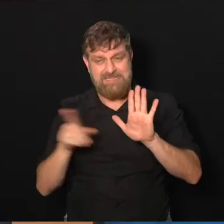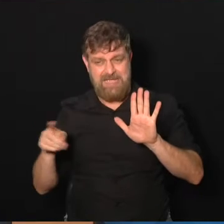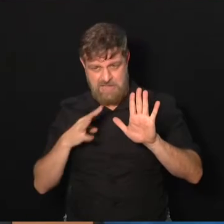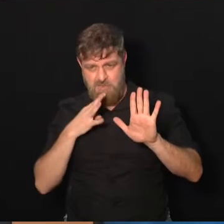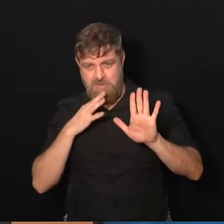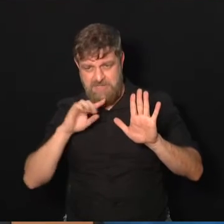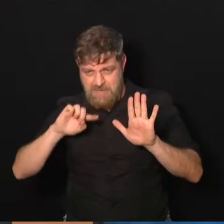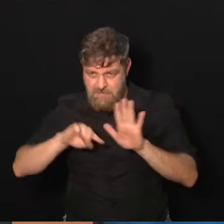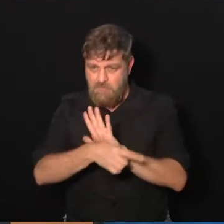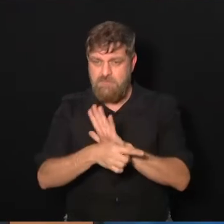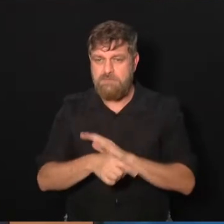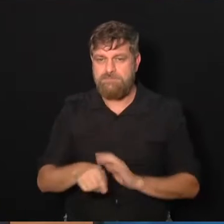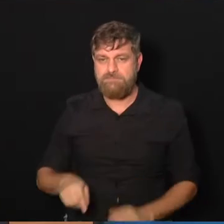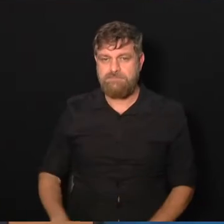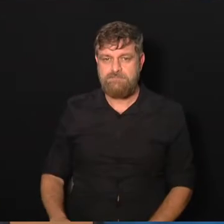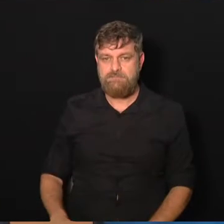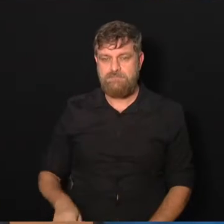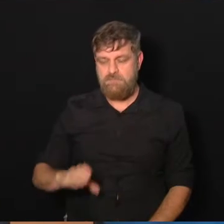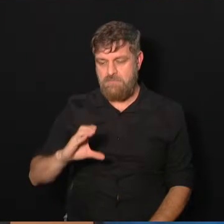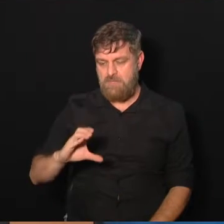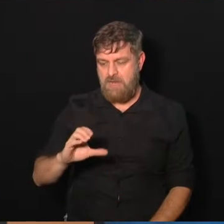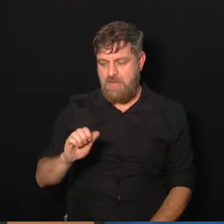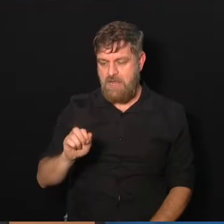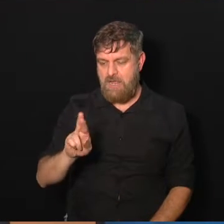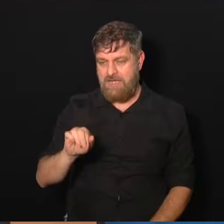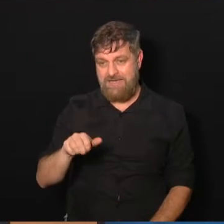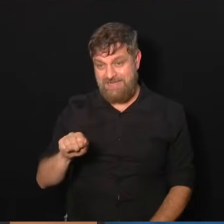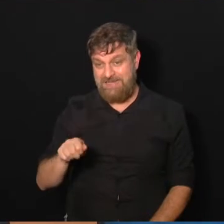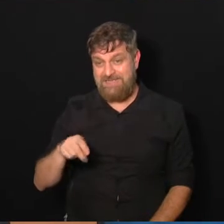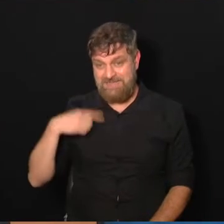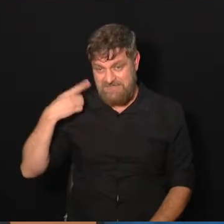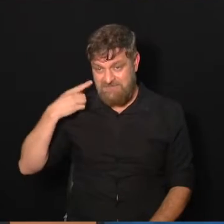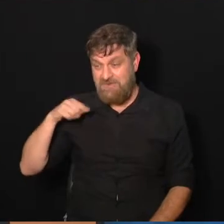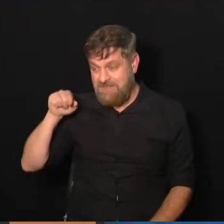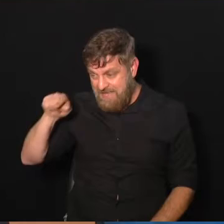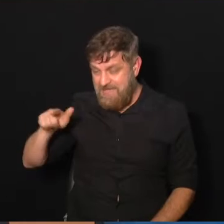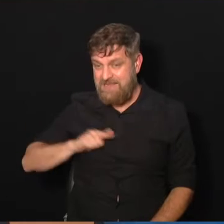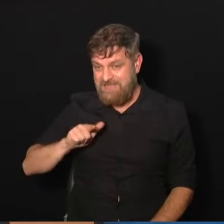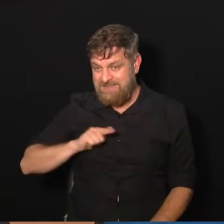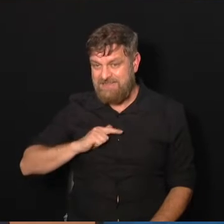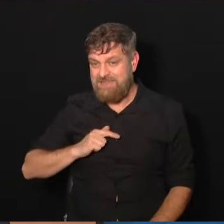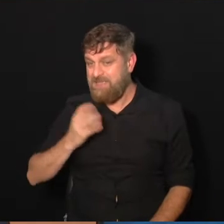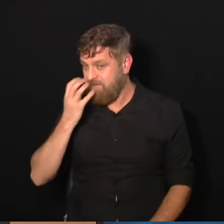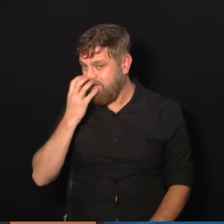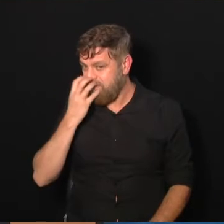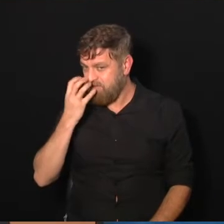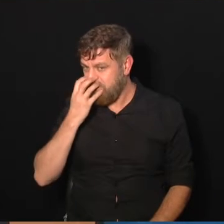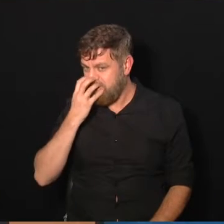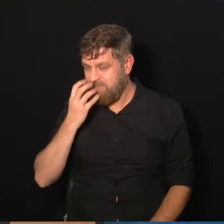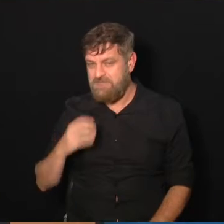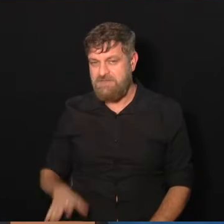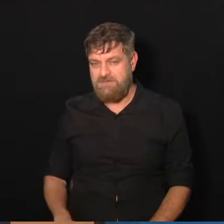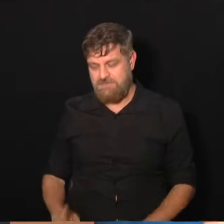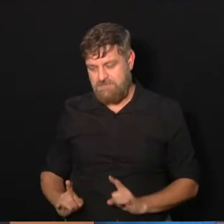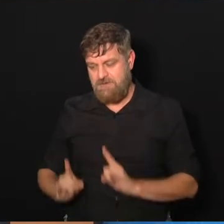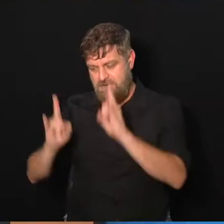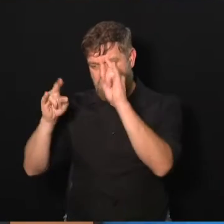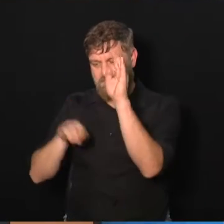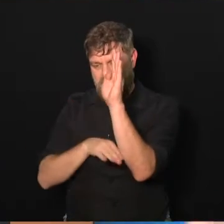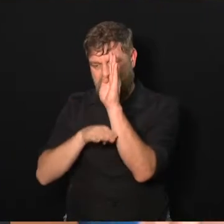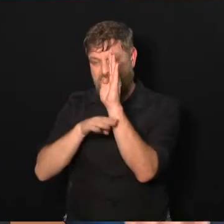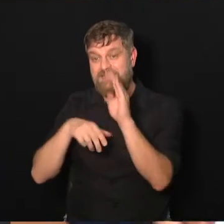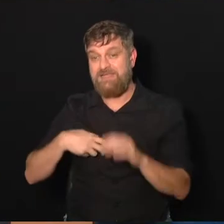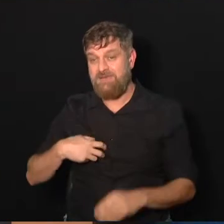se fala em animal, a Karina também tem o seu cachorrinho lá, que vive no apartamento dela,